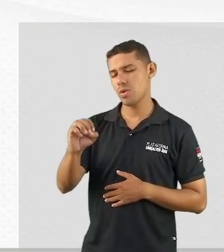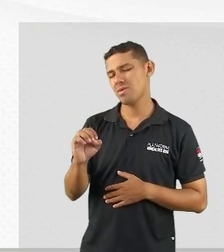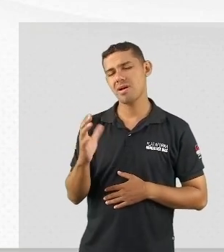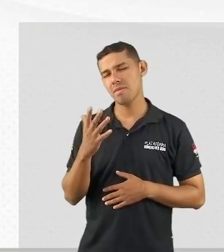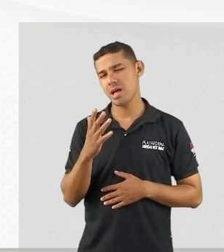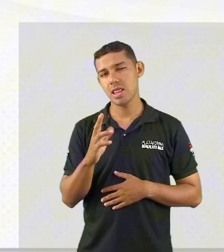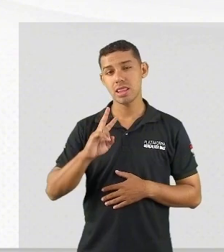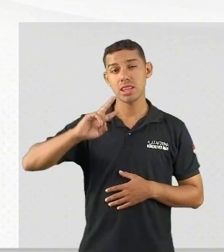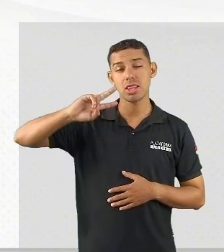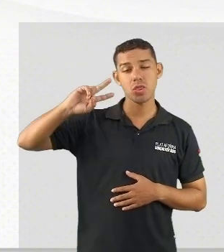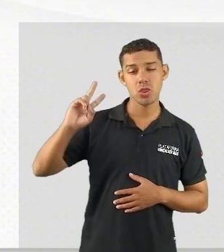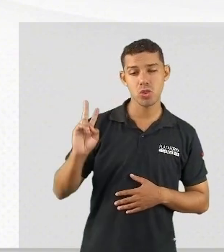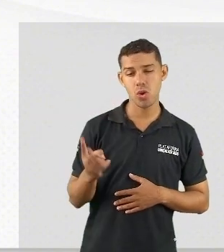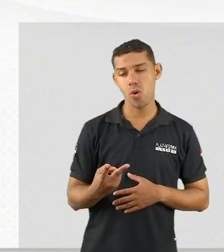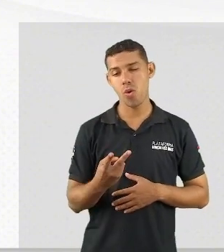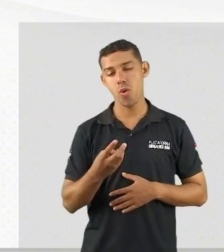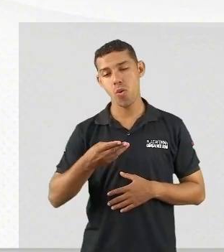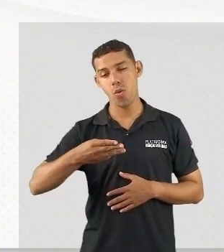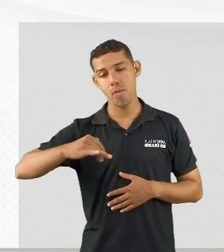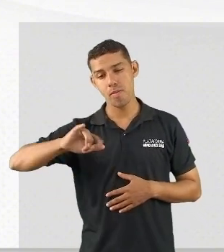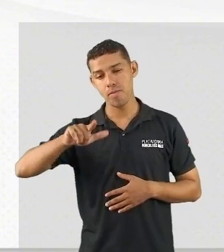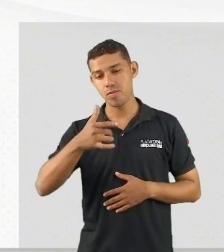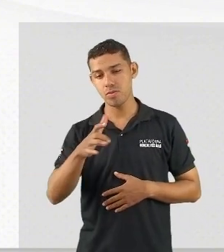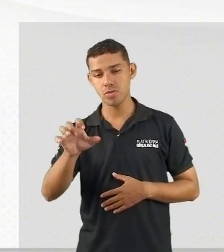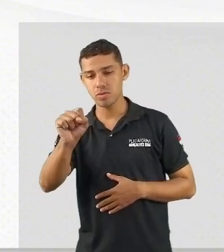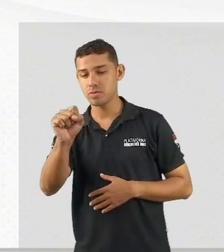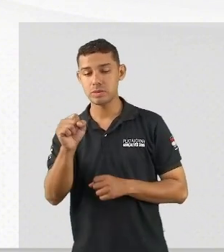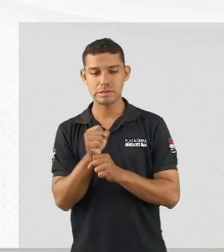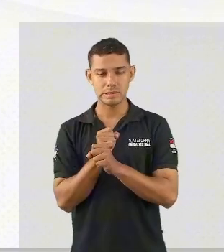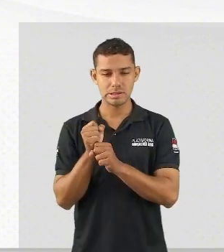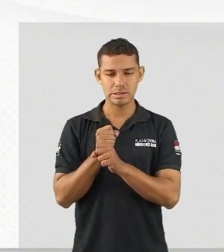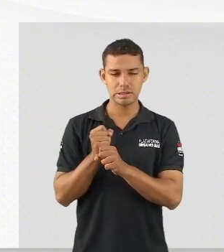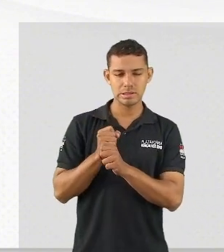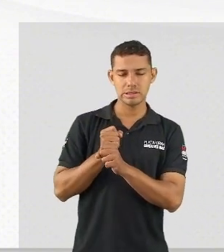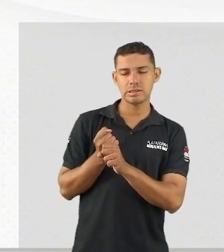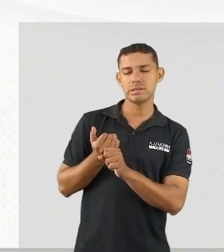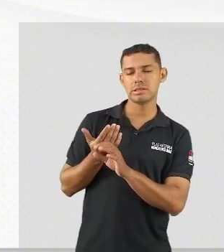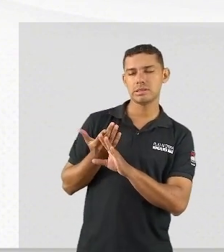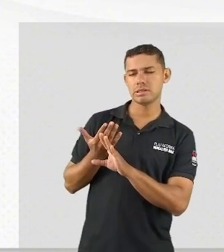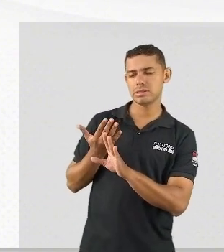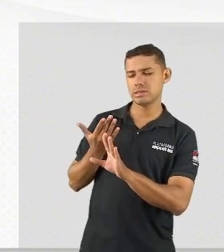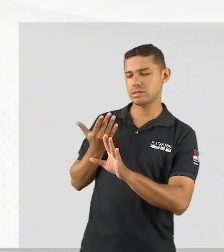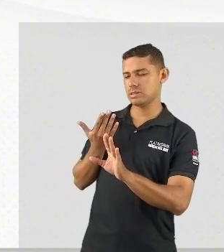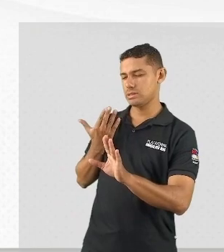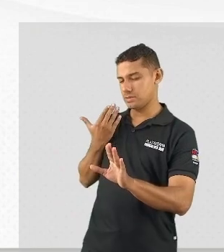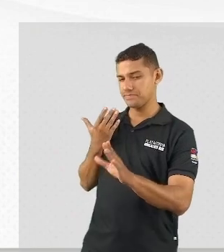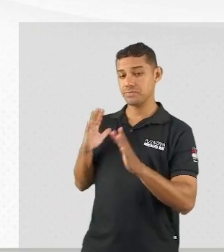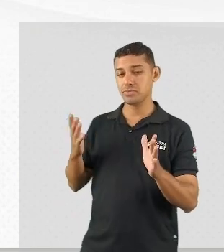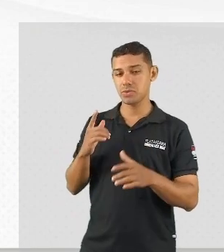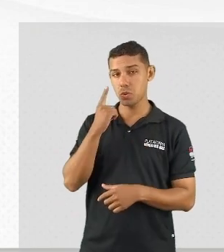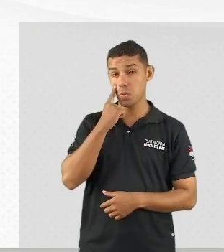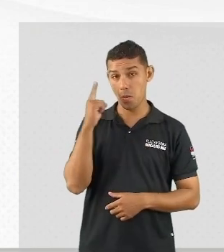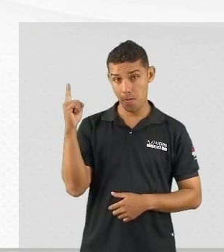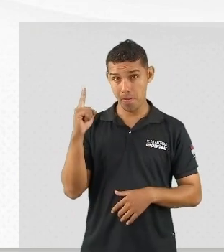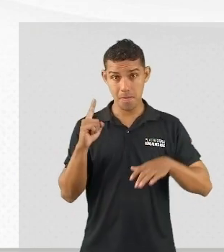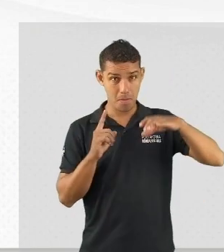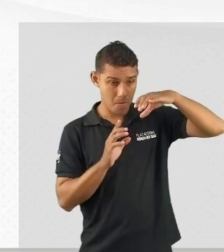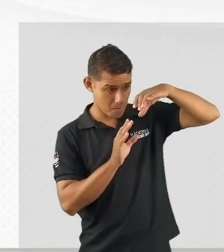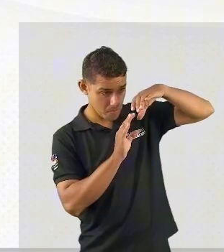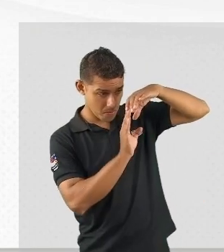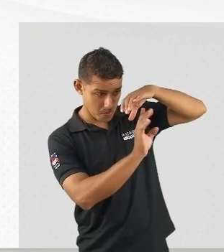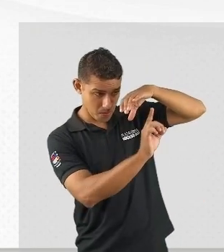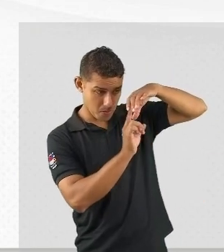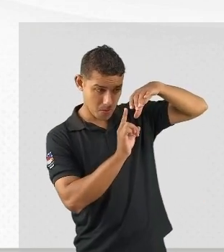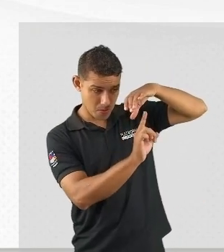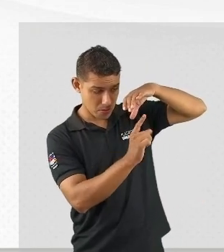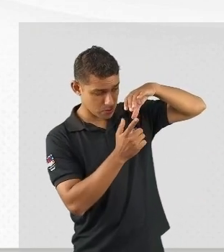de anos. E aí vocês observem, né, essa imagem que está numa parede de uma caverna. Essa imagem, ela retrata